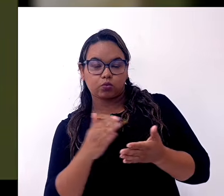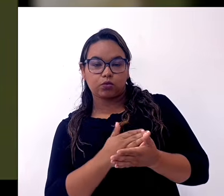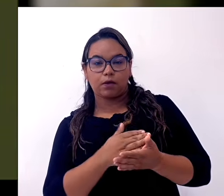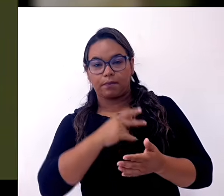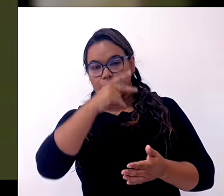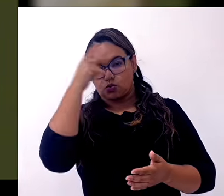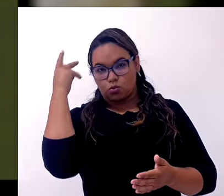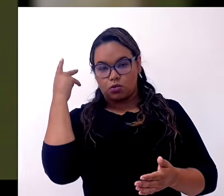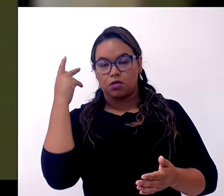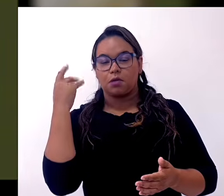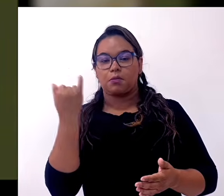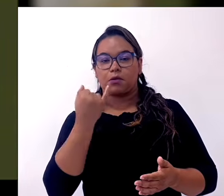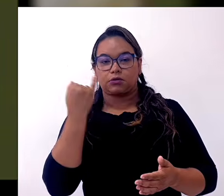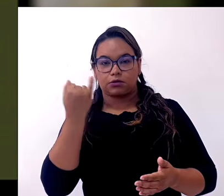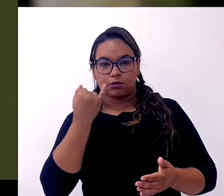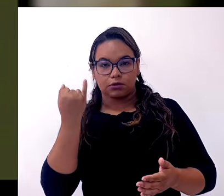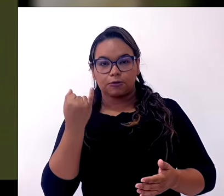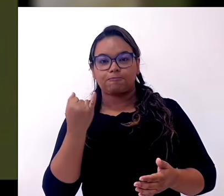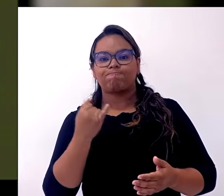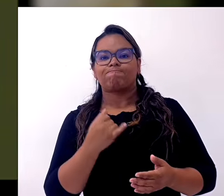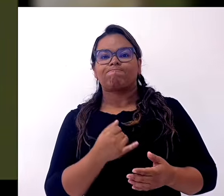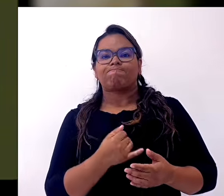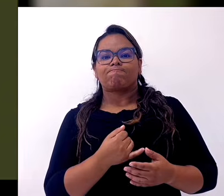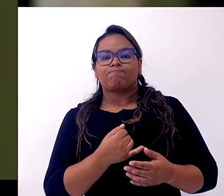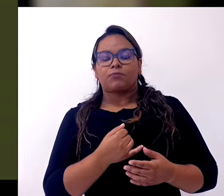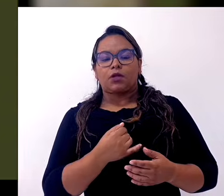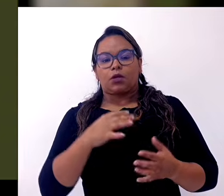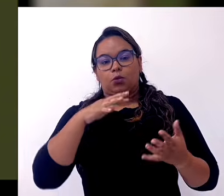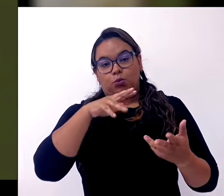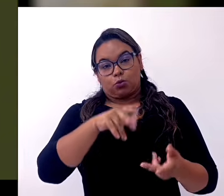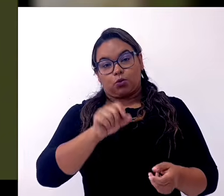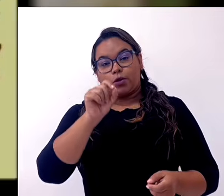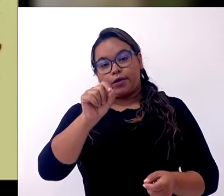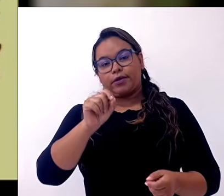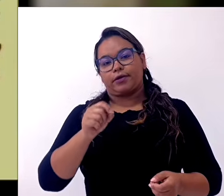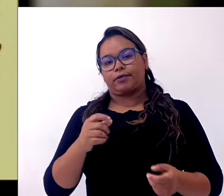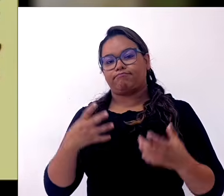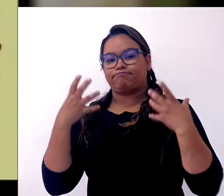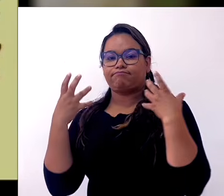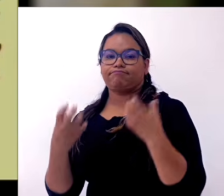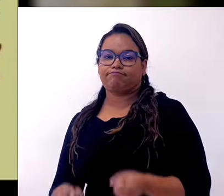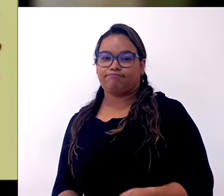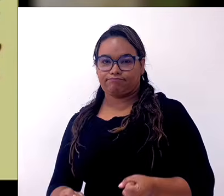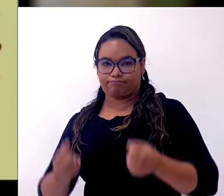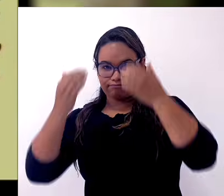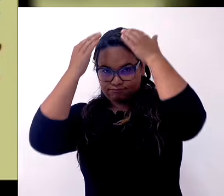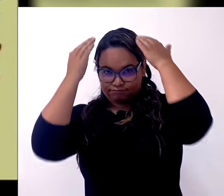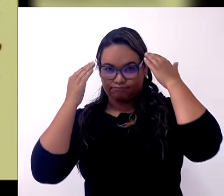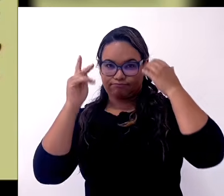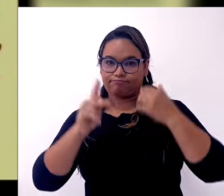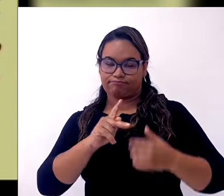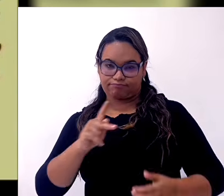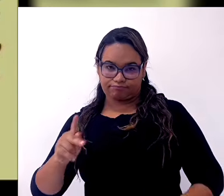Lech Walesa, sendo honrado por seu trabalho como anfitrião do povo.